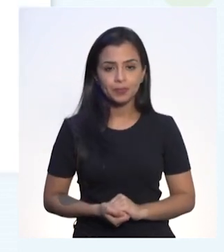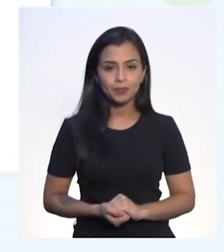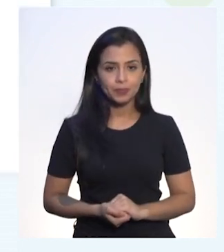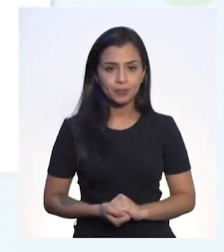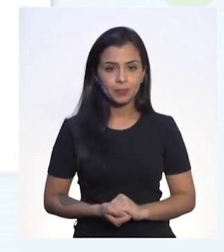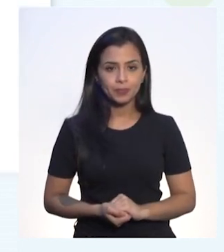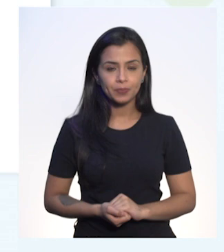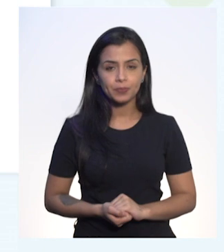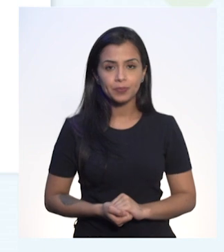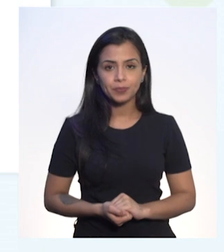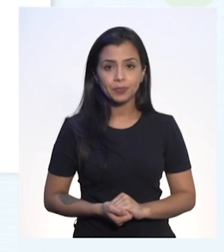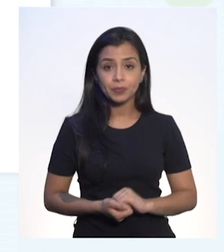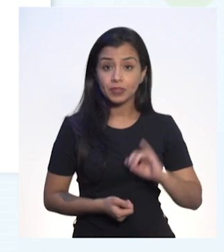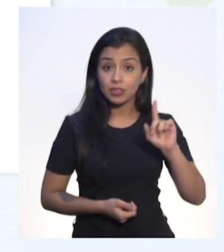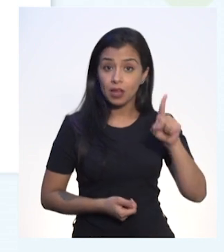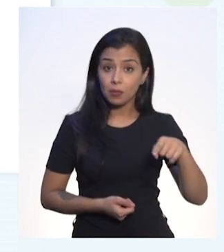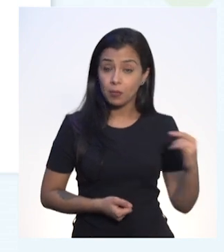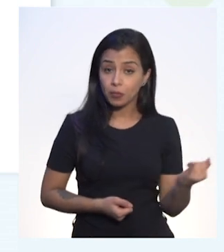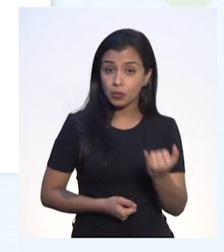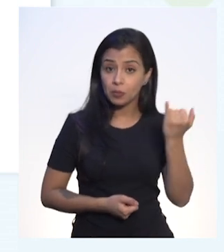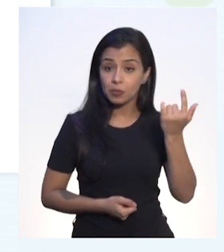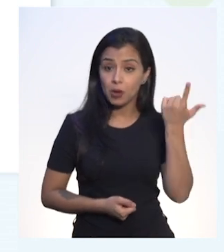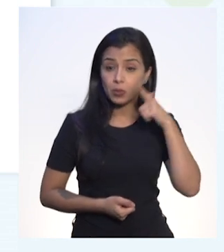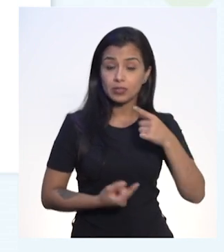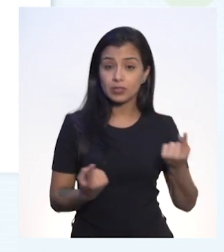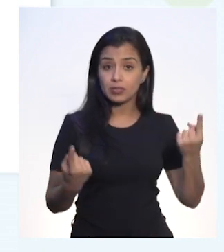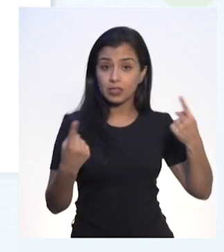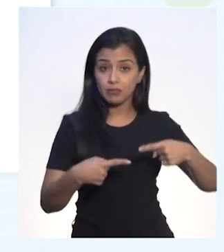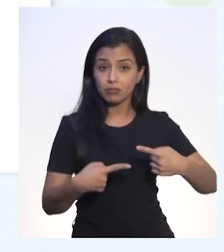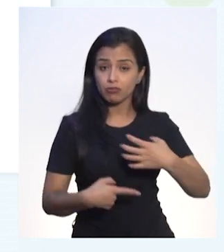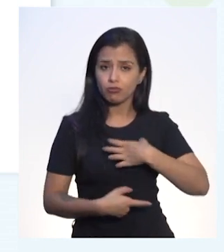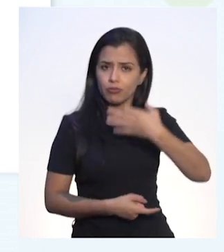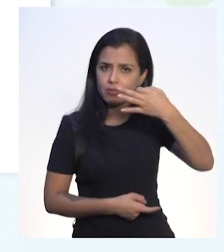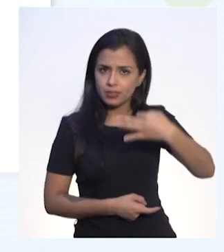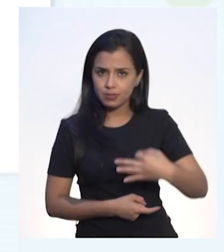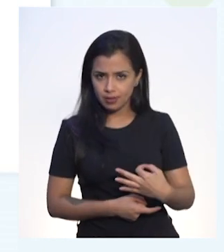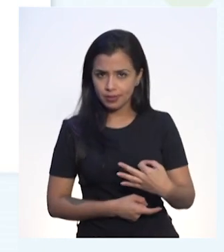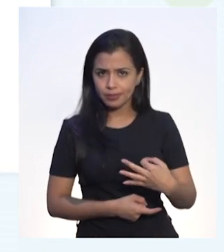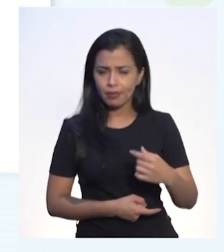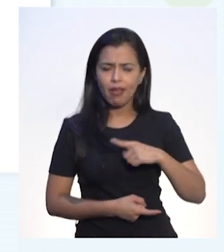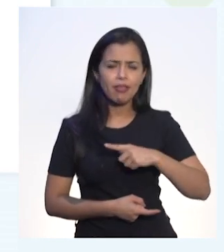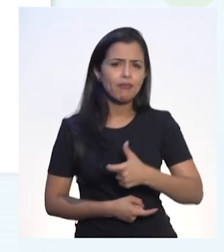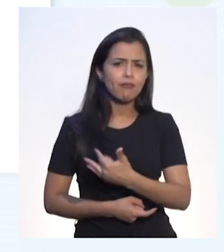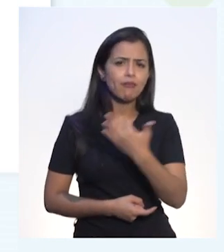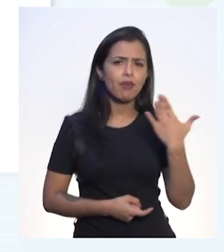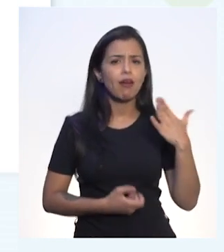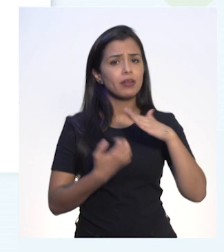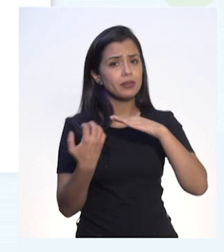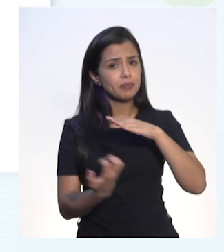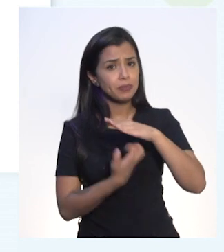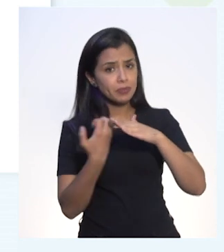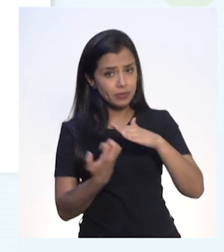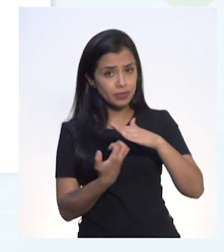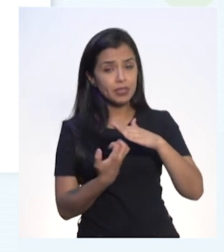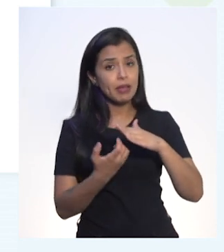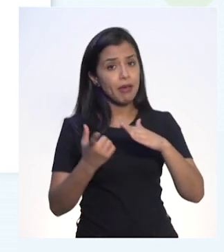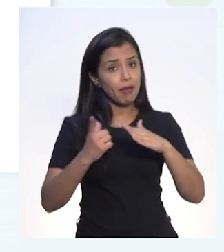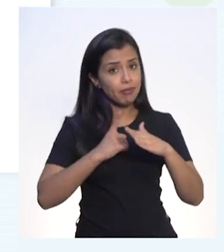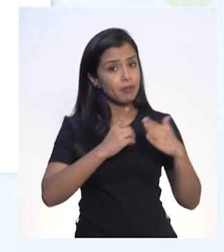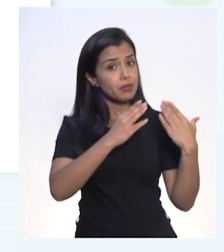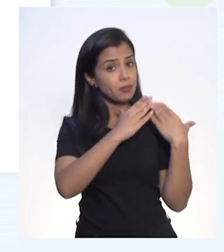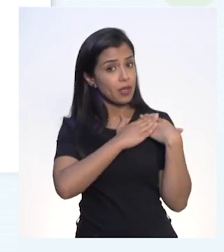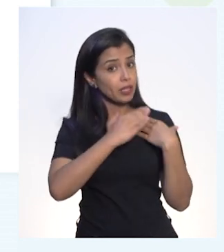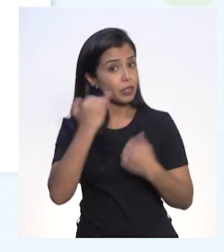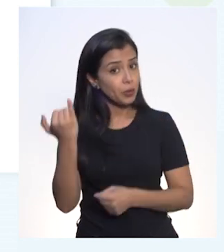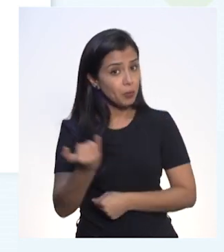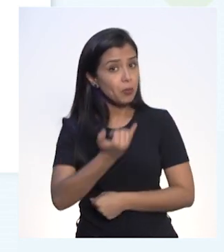nacional é fundamental para abordar os desafios de forma correta. Muitas organizações e agentes têm um papel importante